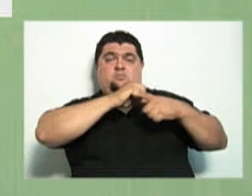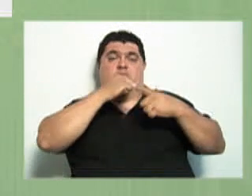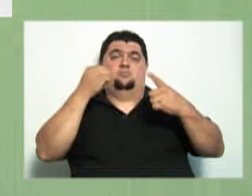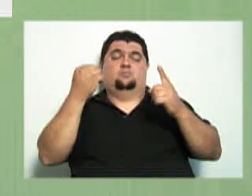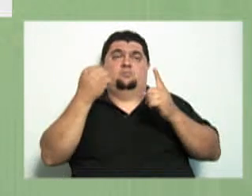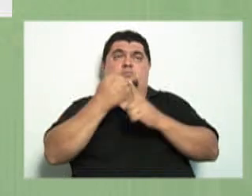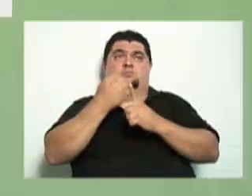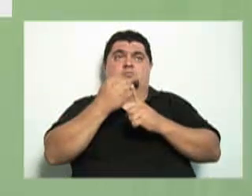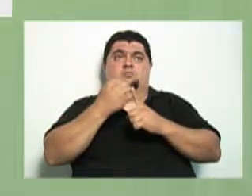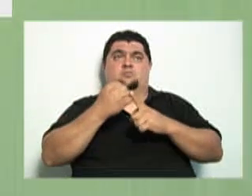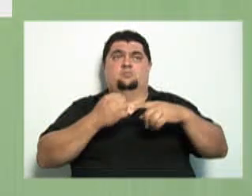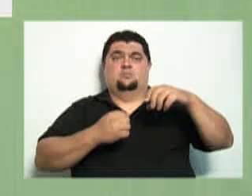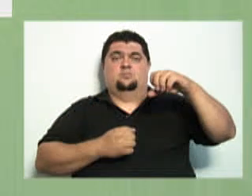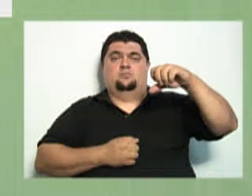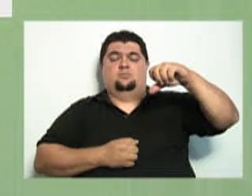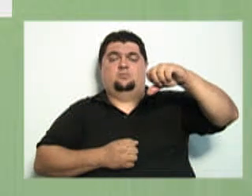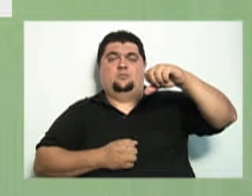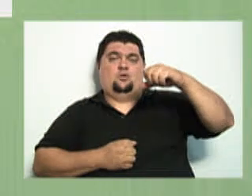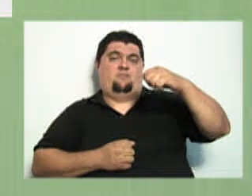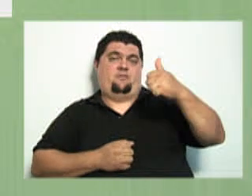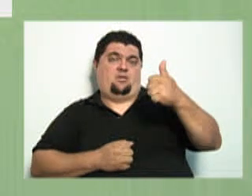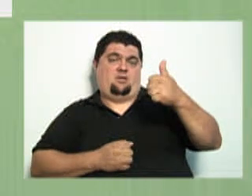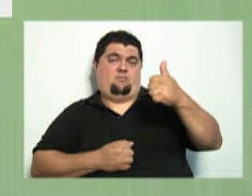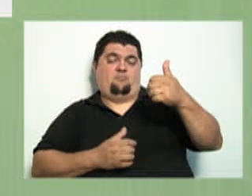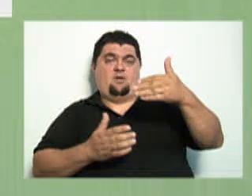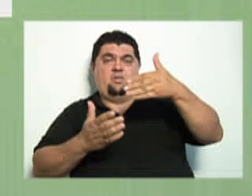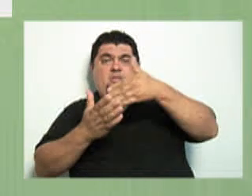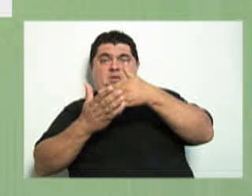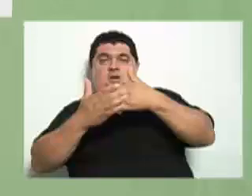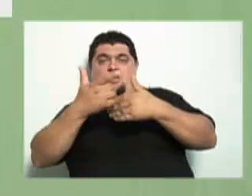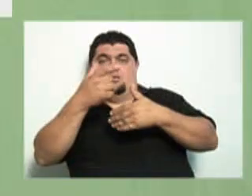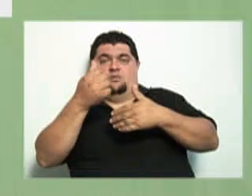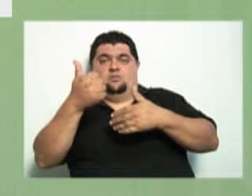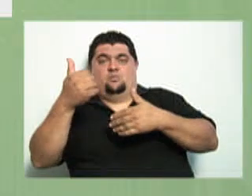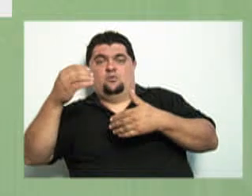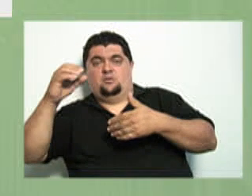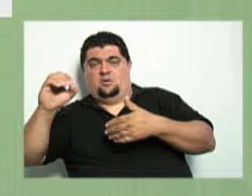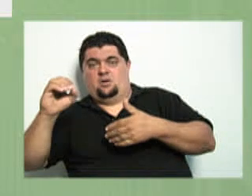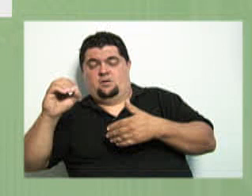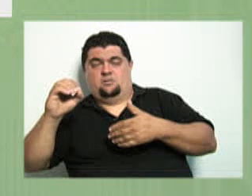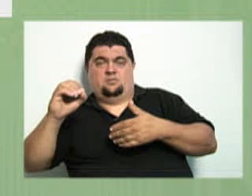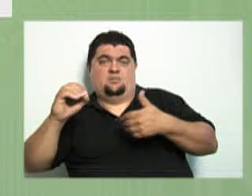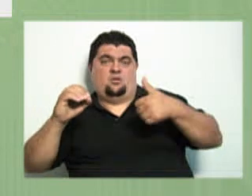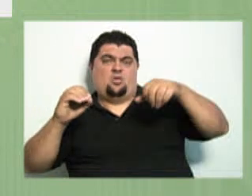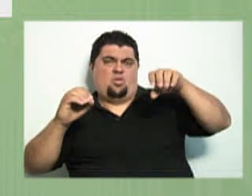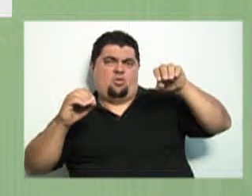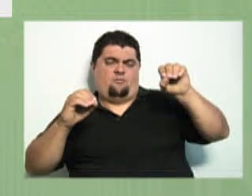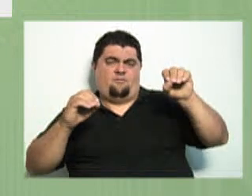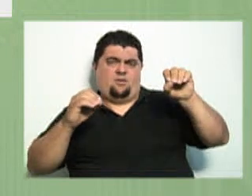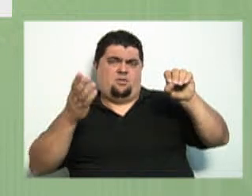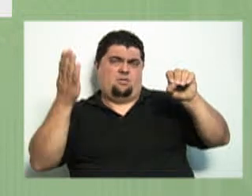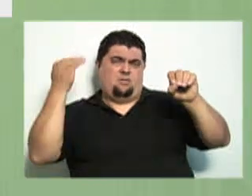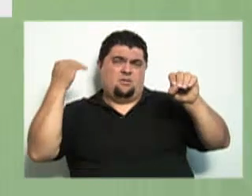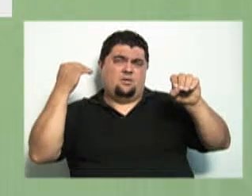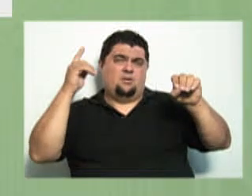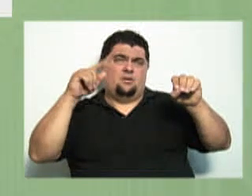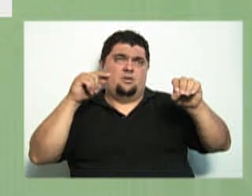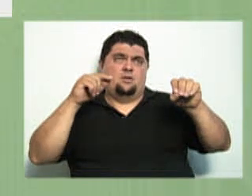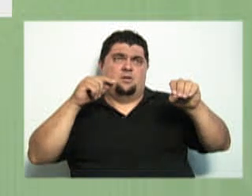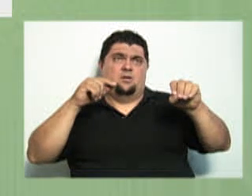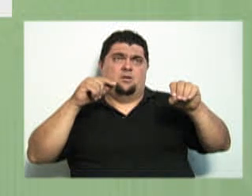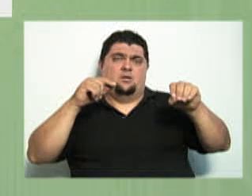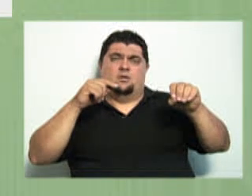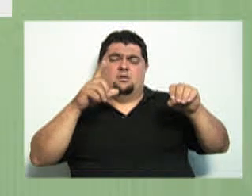entre esses dois períodos. A gente teve aqui, e na década de 90, esse resultado que está ligado a índices